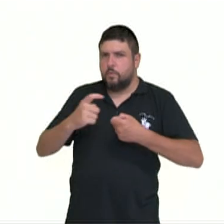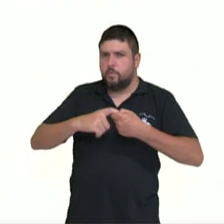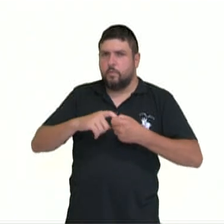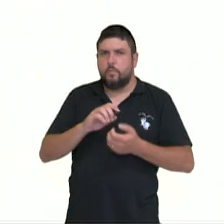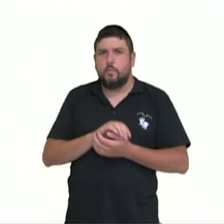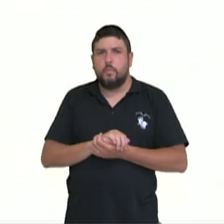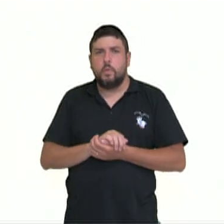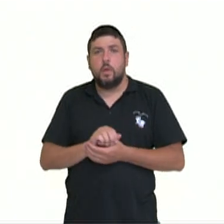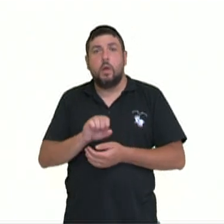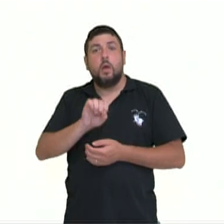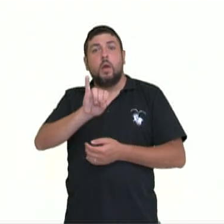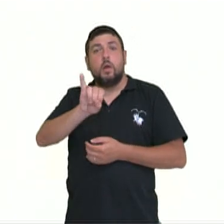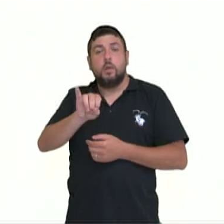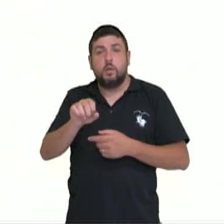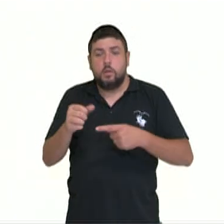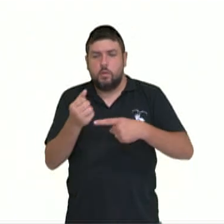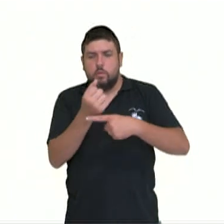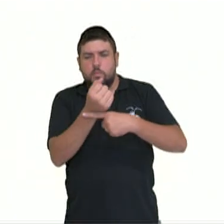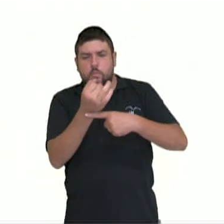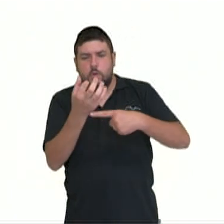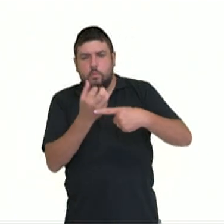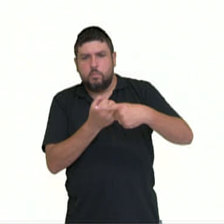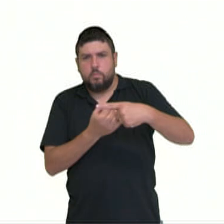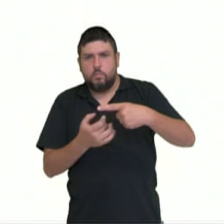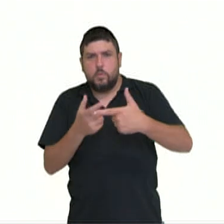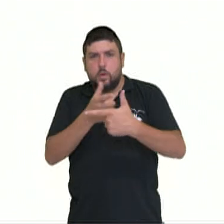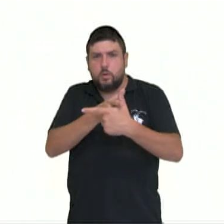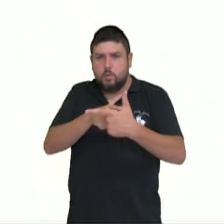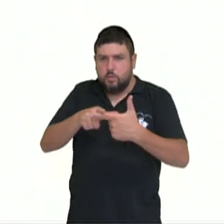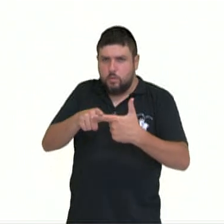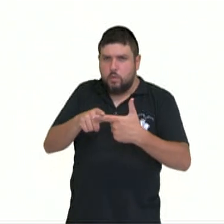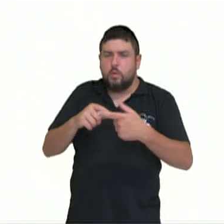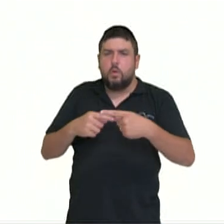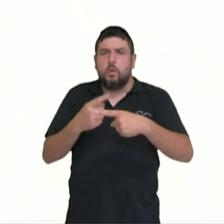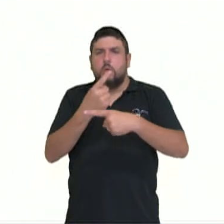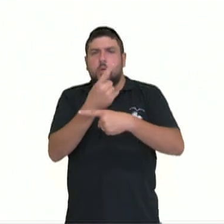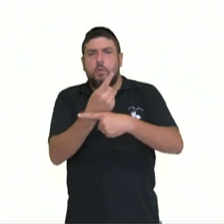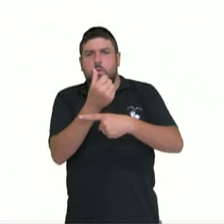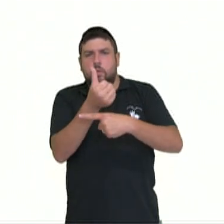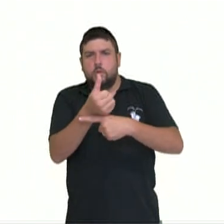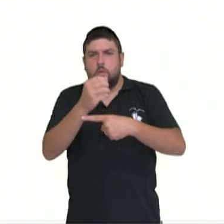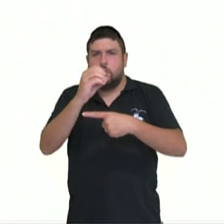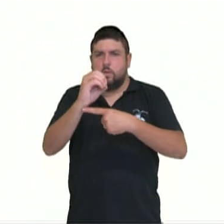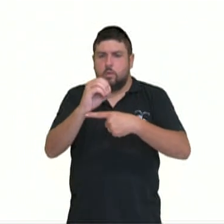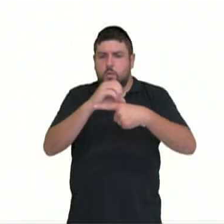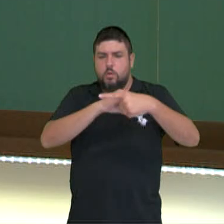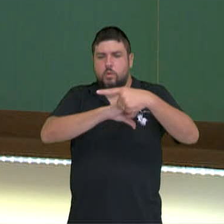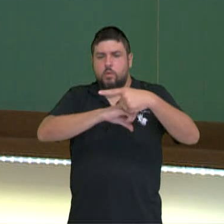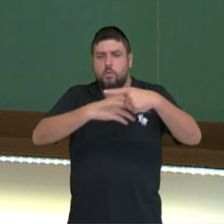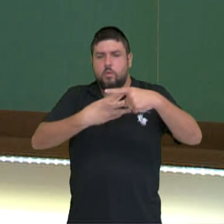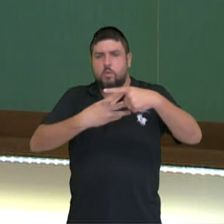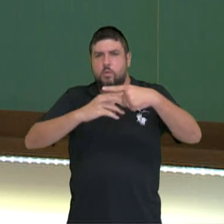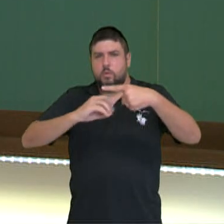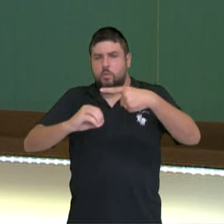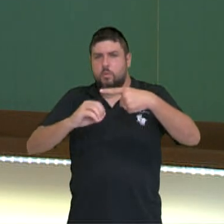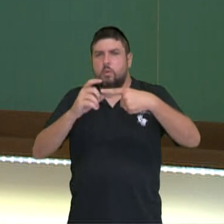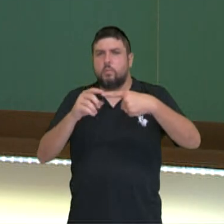fizer efetuar essa razão, a gente vai saber qual é o percentual de 160 sobre 940. Ou